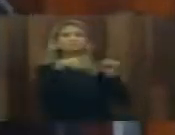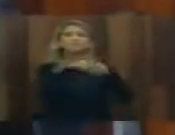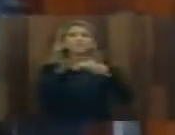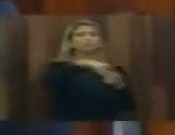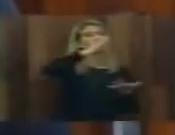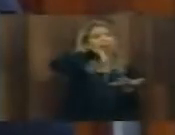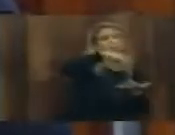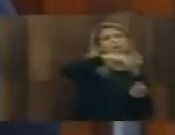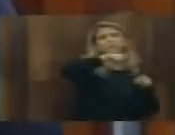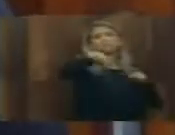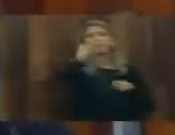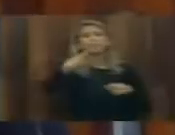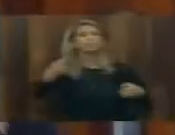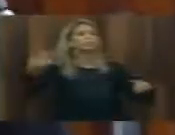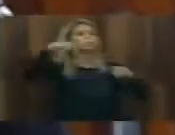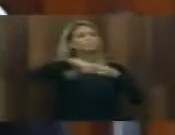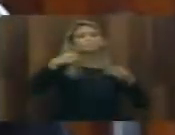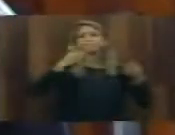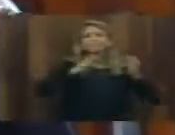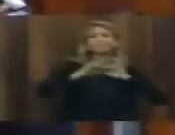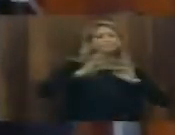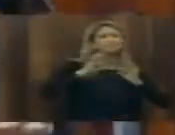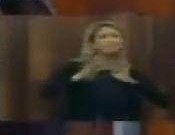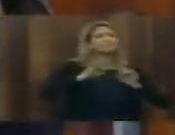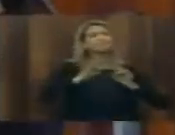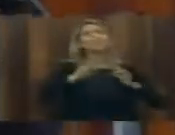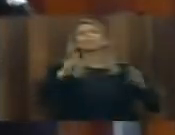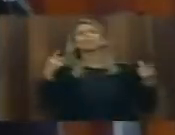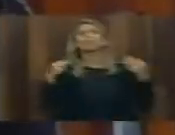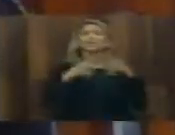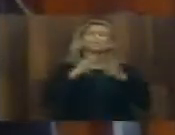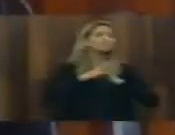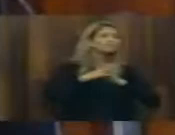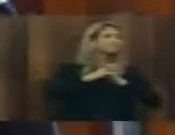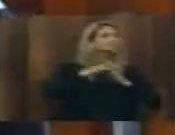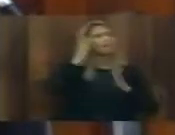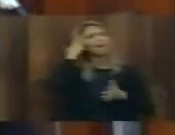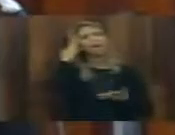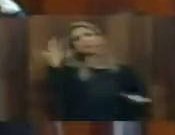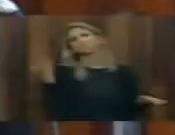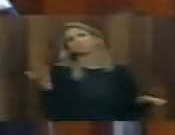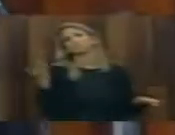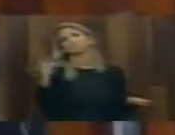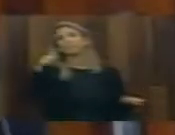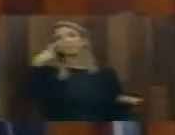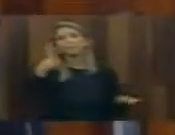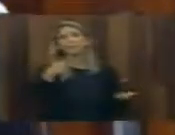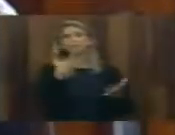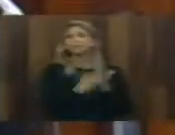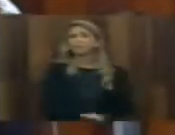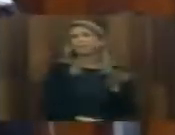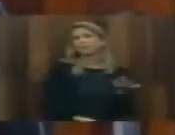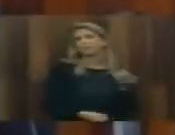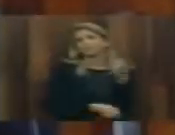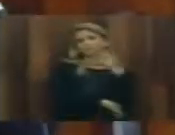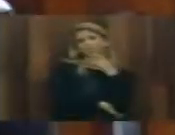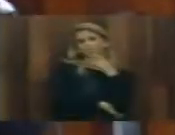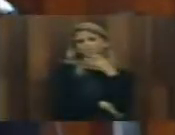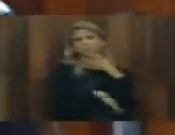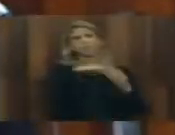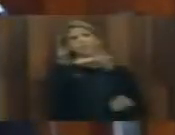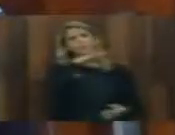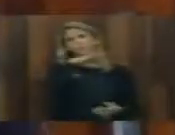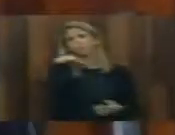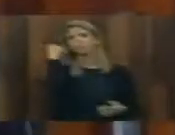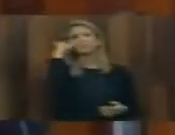encaminha, e manda ofício por e-mail, para poder conseguir e depois a gente perder. Então, isso foi muito ruim, foi uma